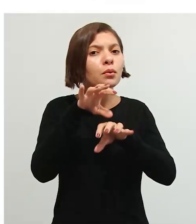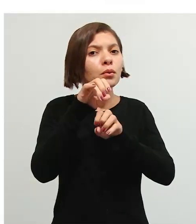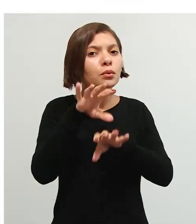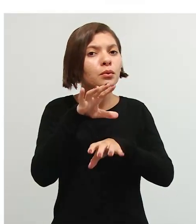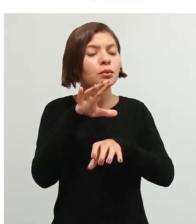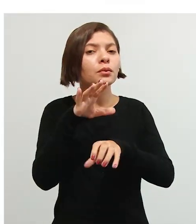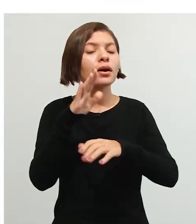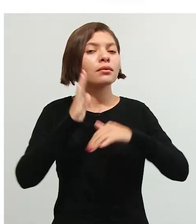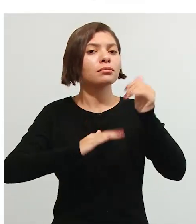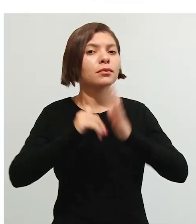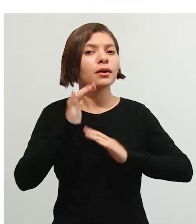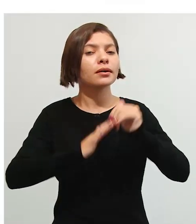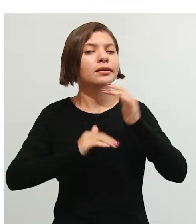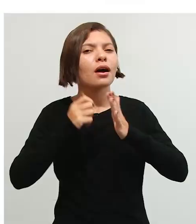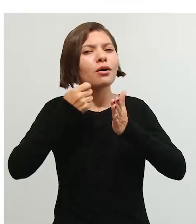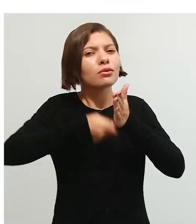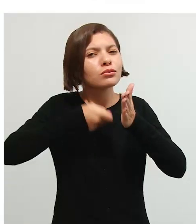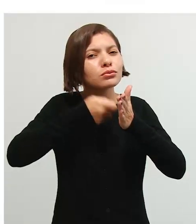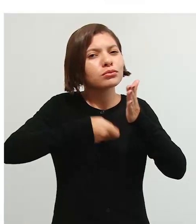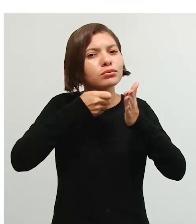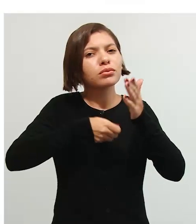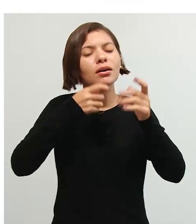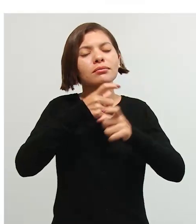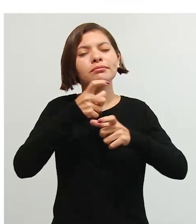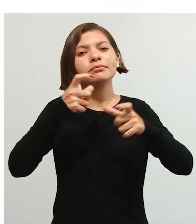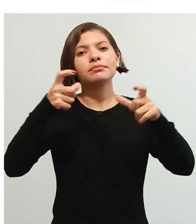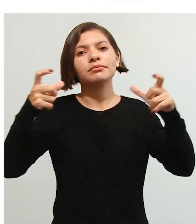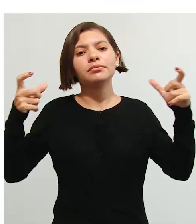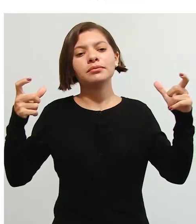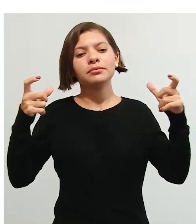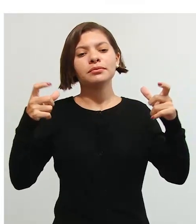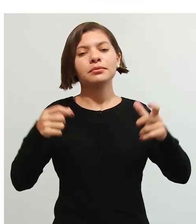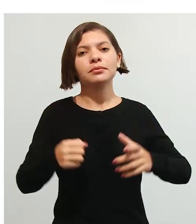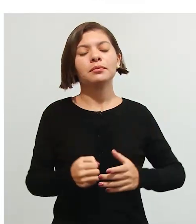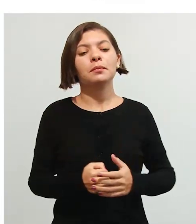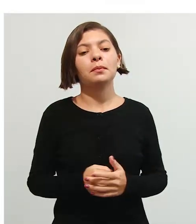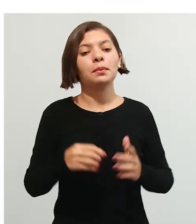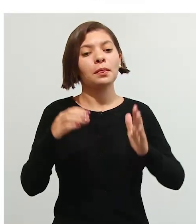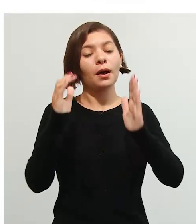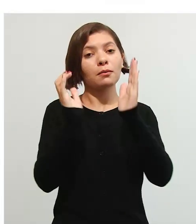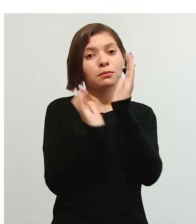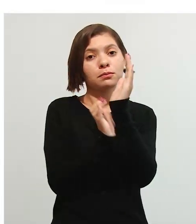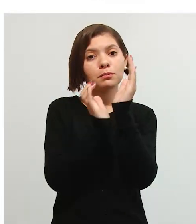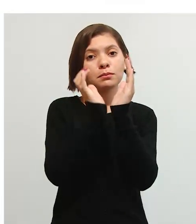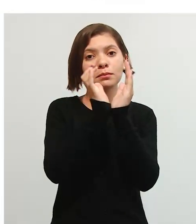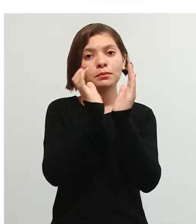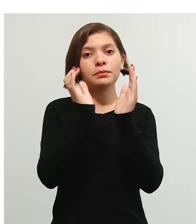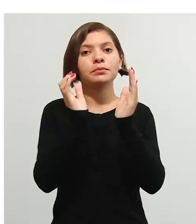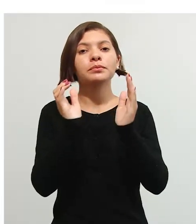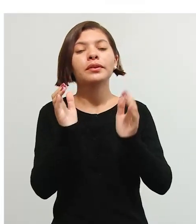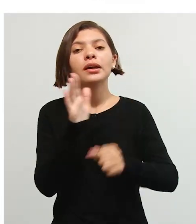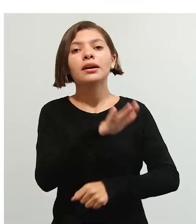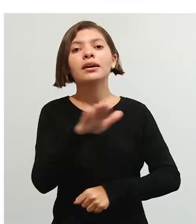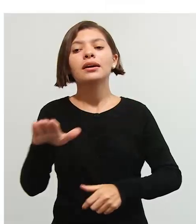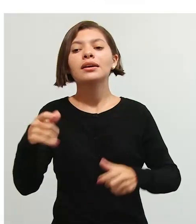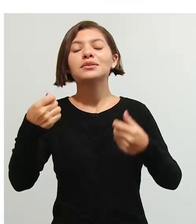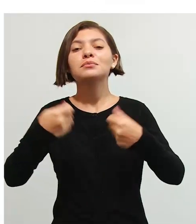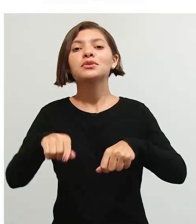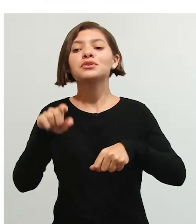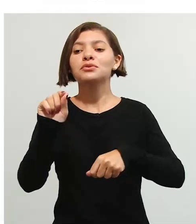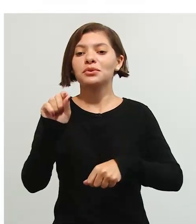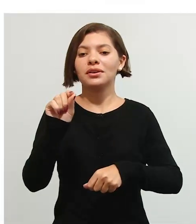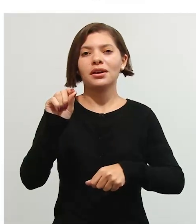os educadores de Régio lutaram para expandir o potencial emancipador da democracia, dando à